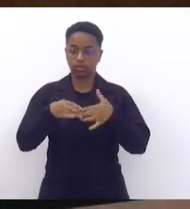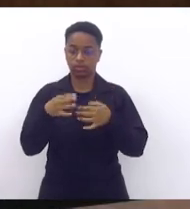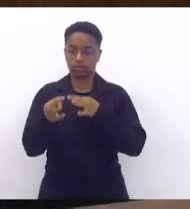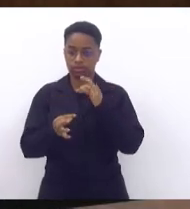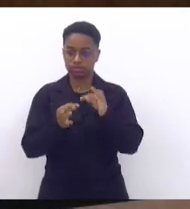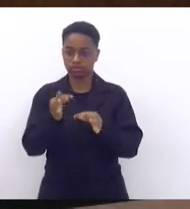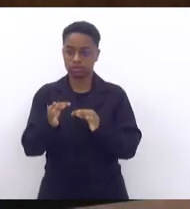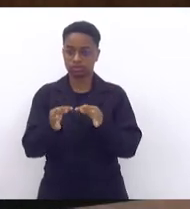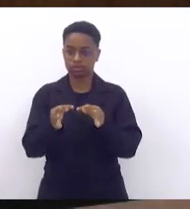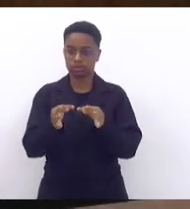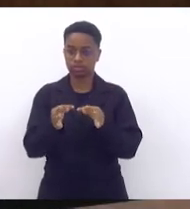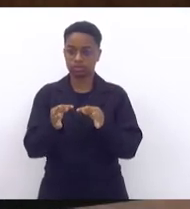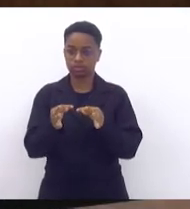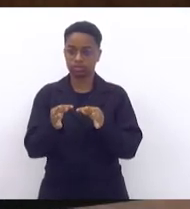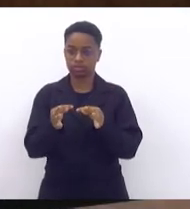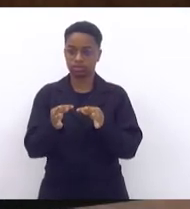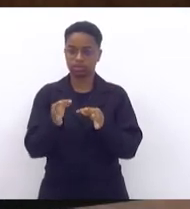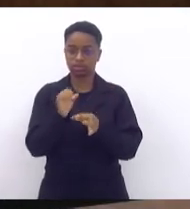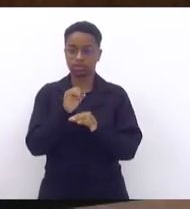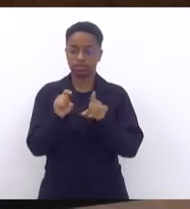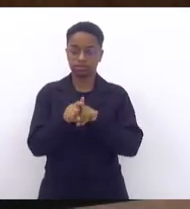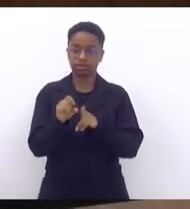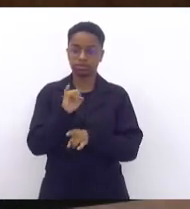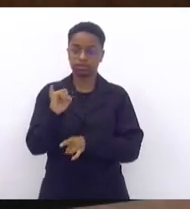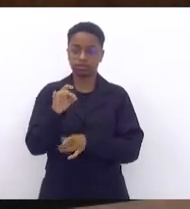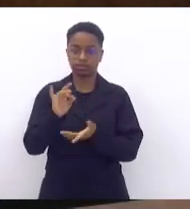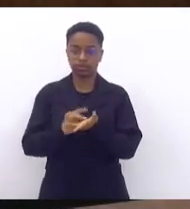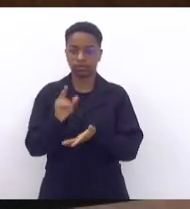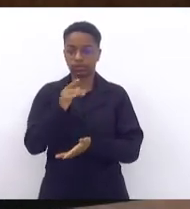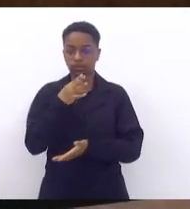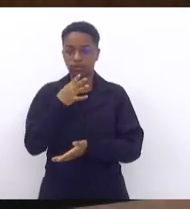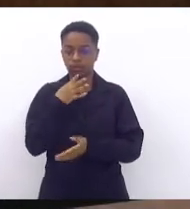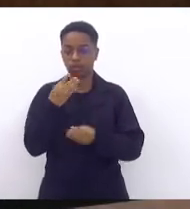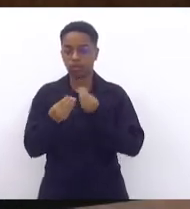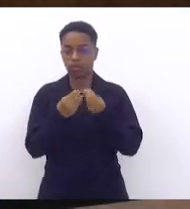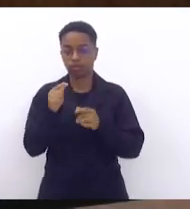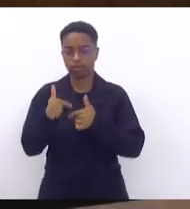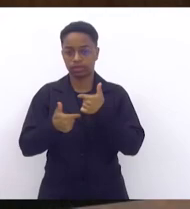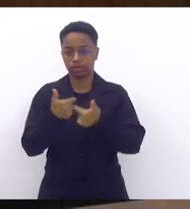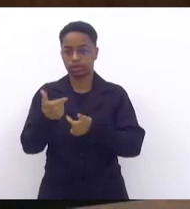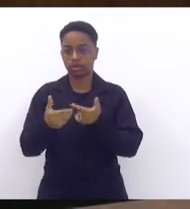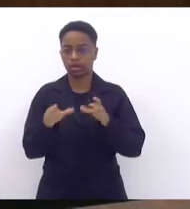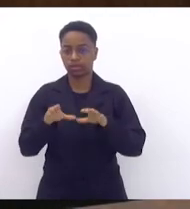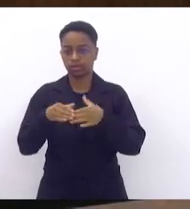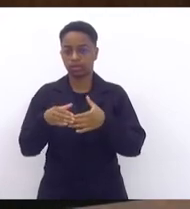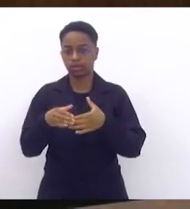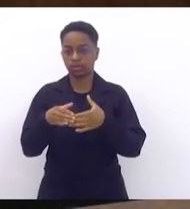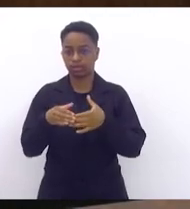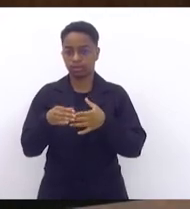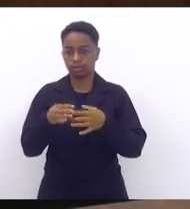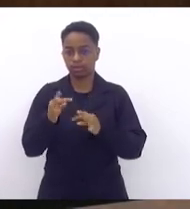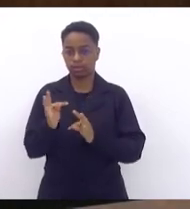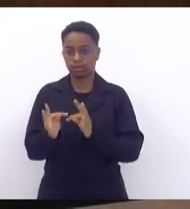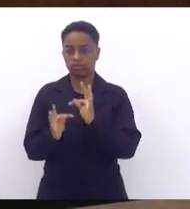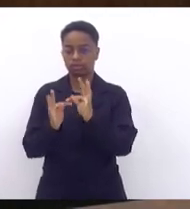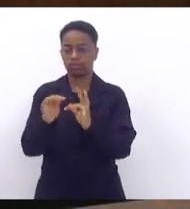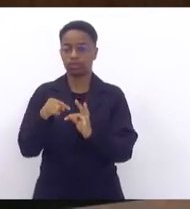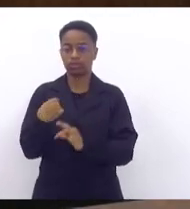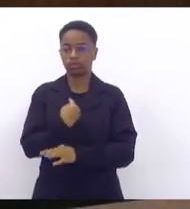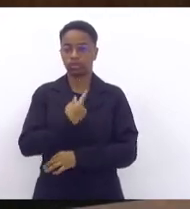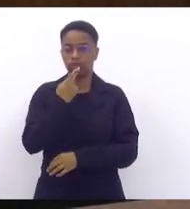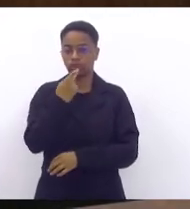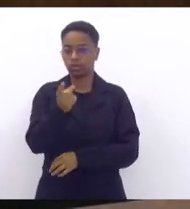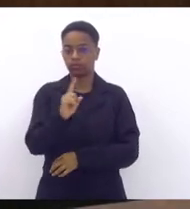gente conhece de verdade o trabalho de uma comunidade terapêutica, a gente não diz